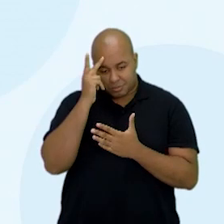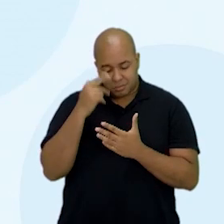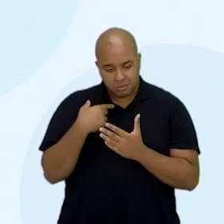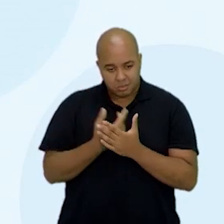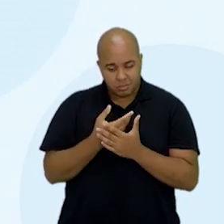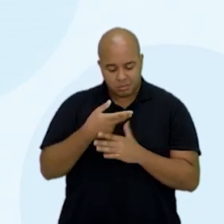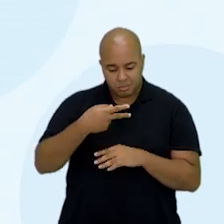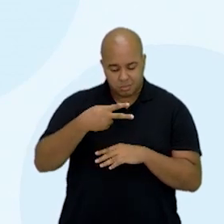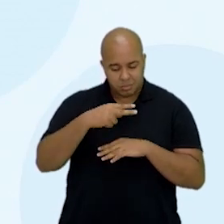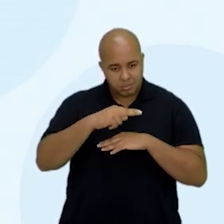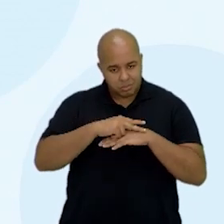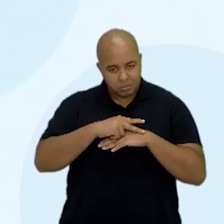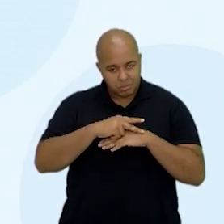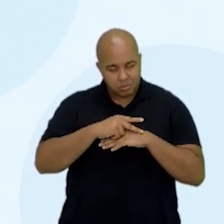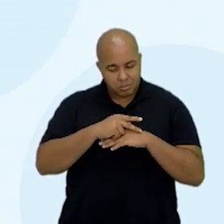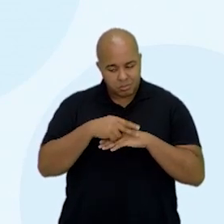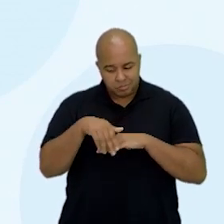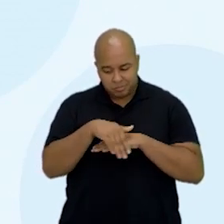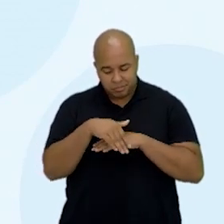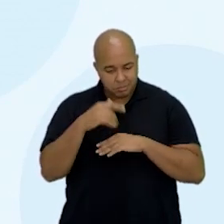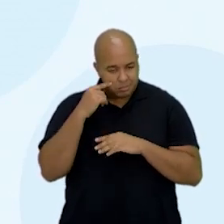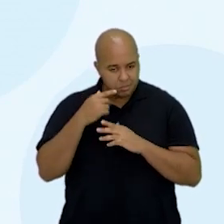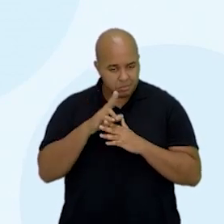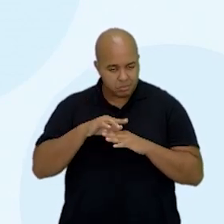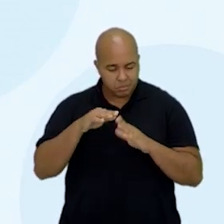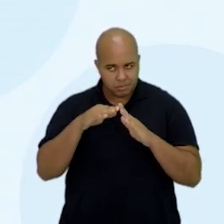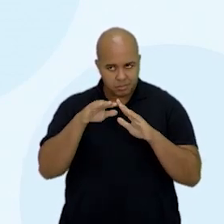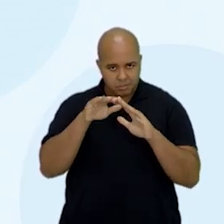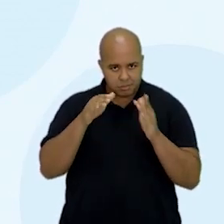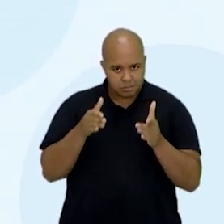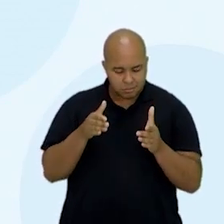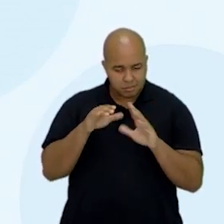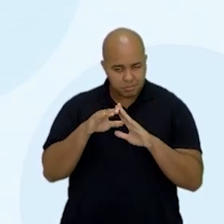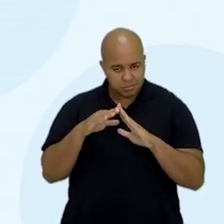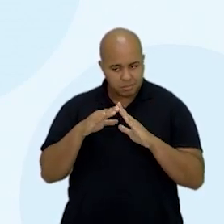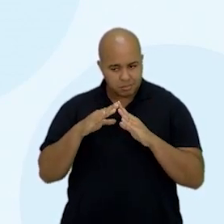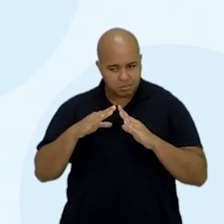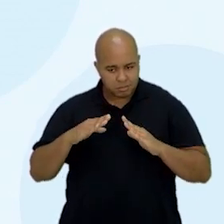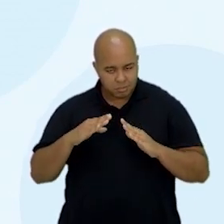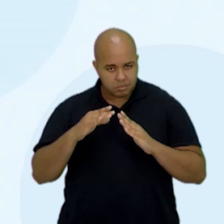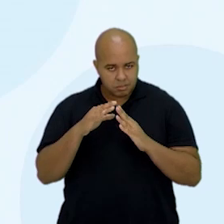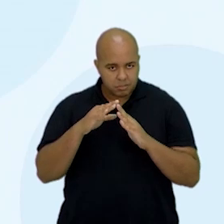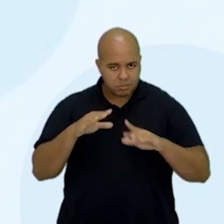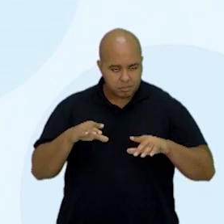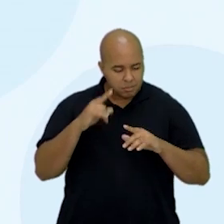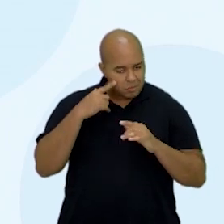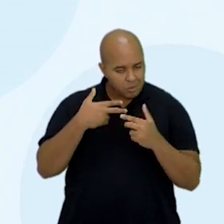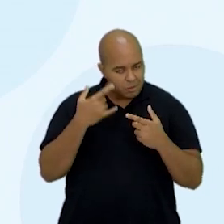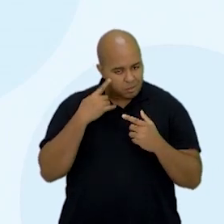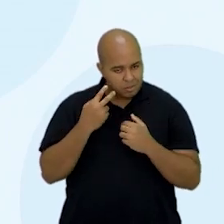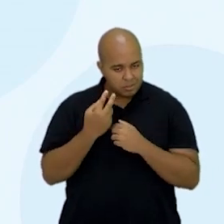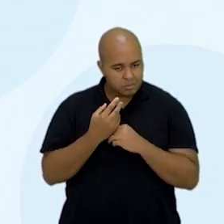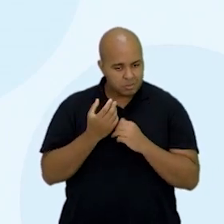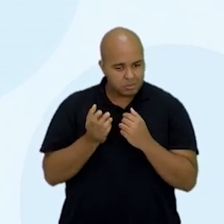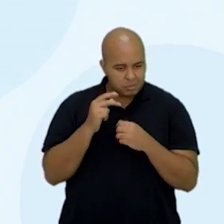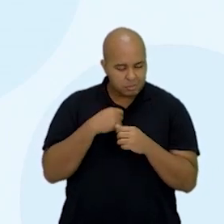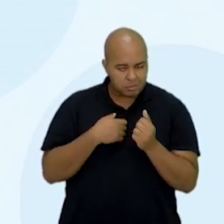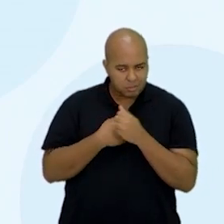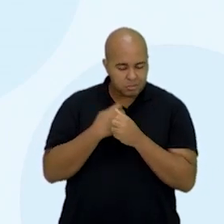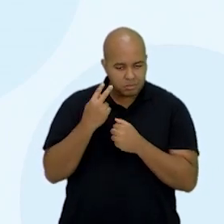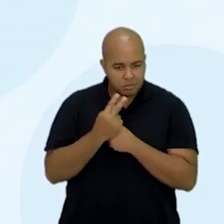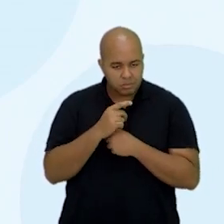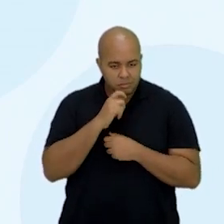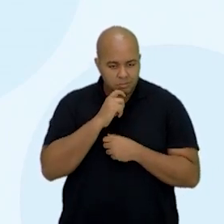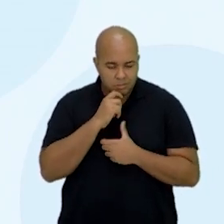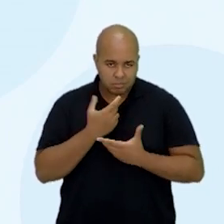deitadas na calçada usando barracas né e vários ali coisas para se cobrirem e se proteger